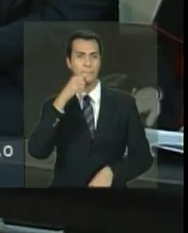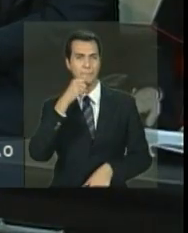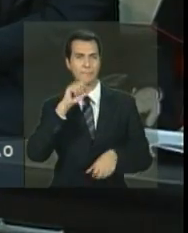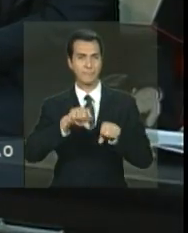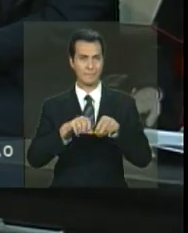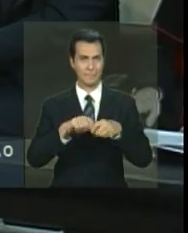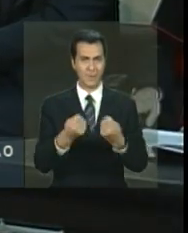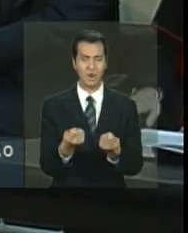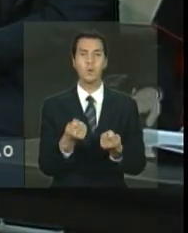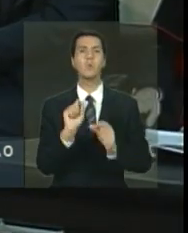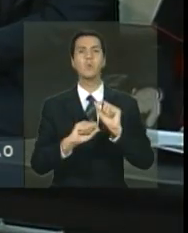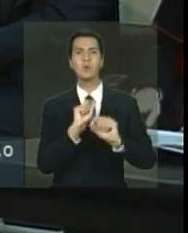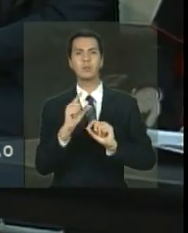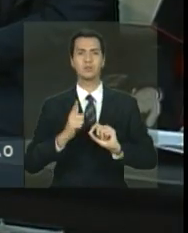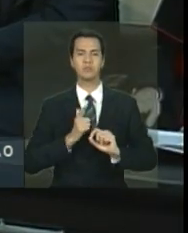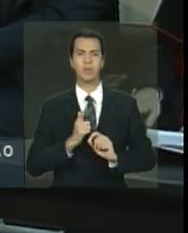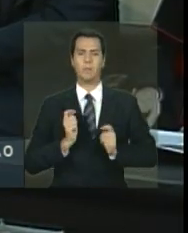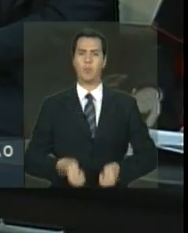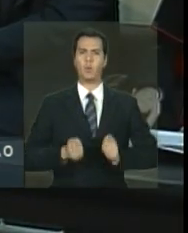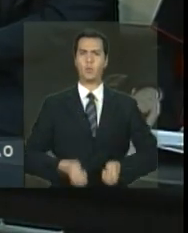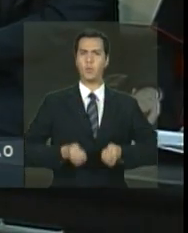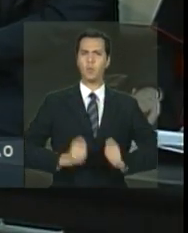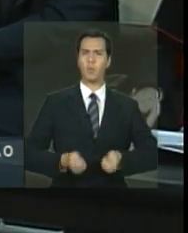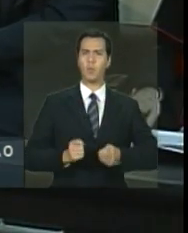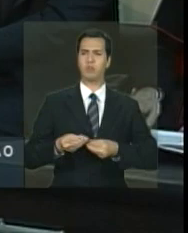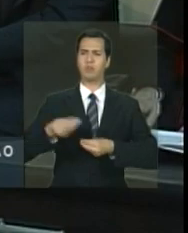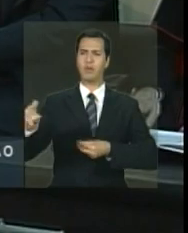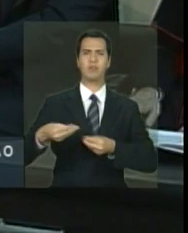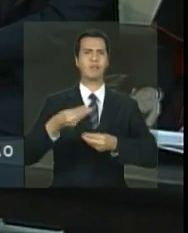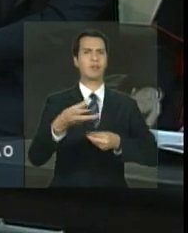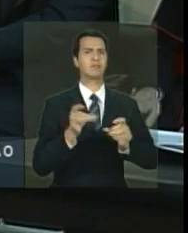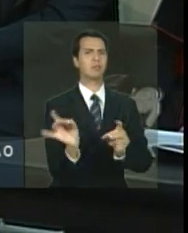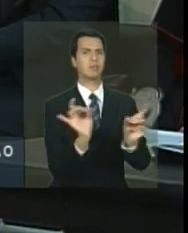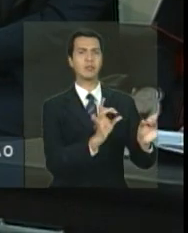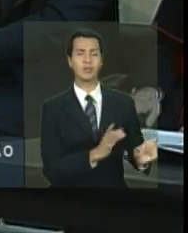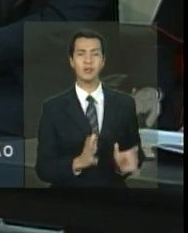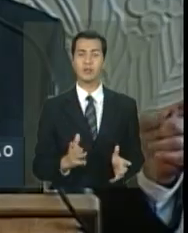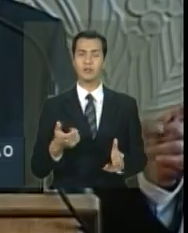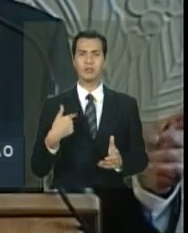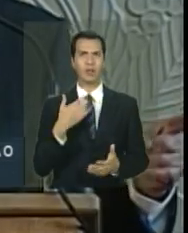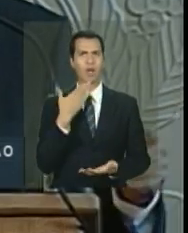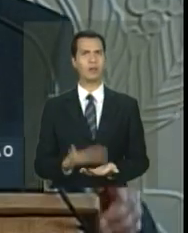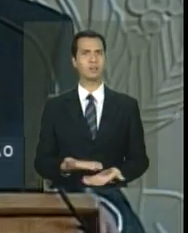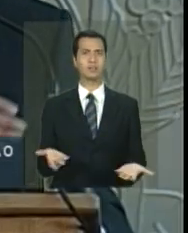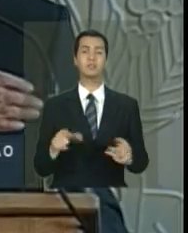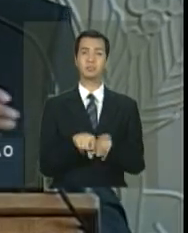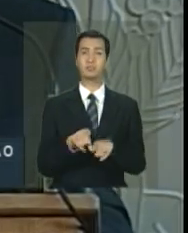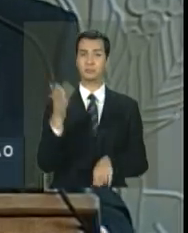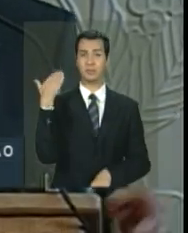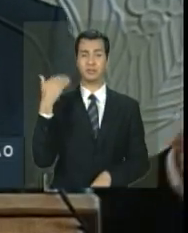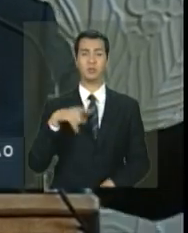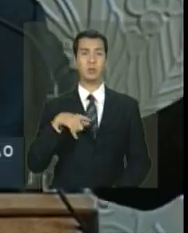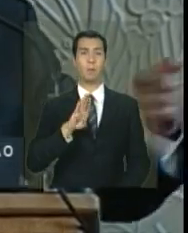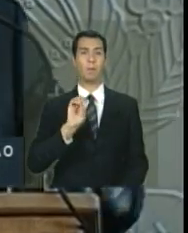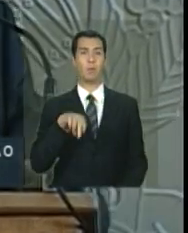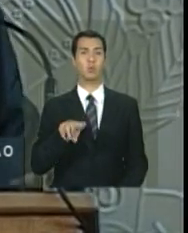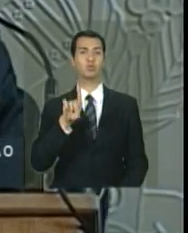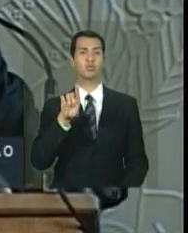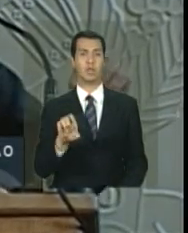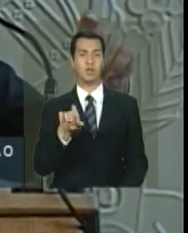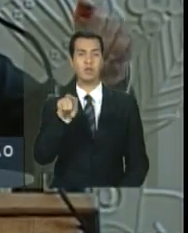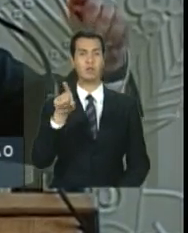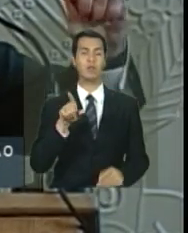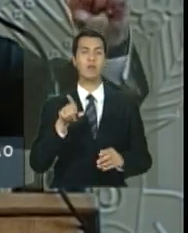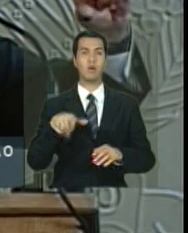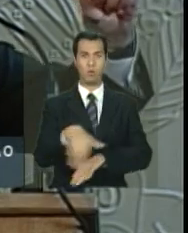burro. Então eu fiquei um pouco atônito. Eu tomava às vezes de um bonde, era bonde que a gente andava, na Avenida Água Branca, e